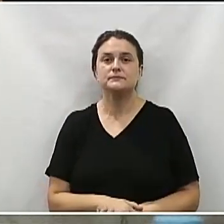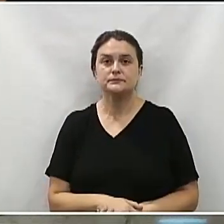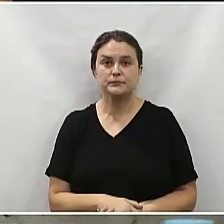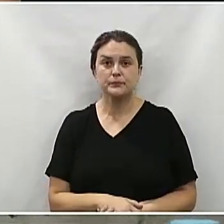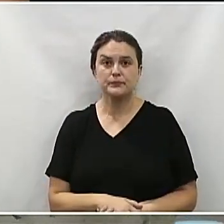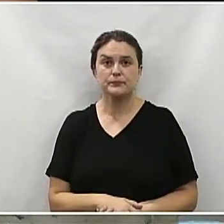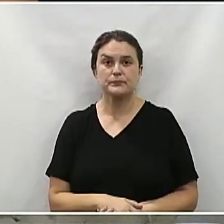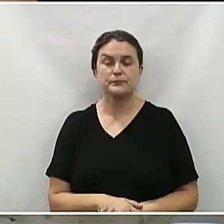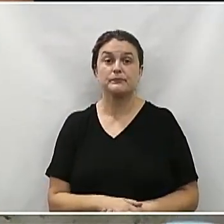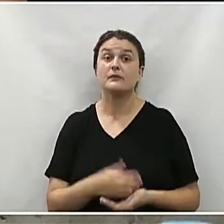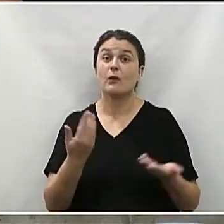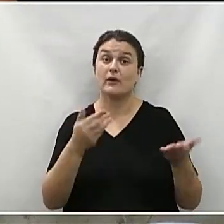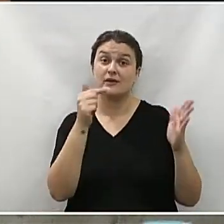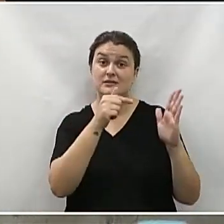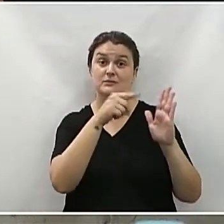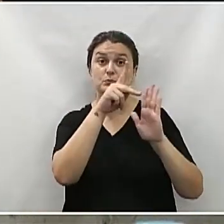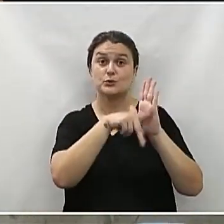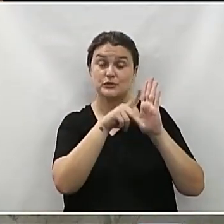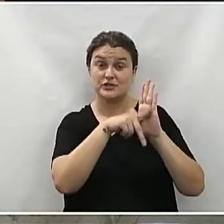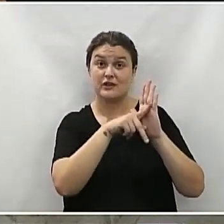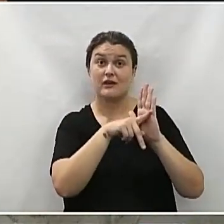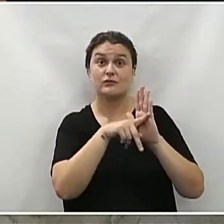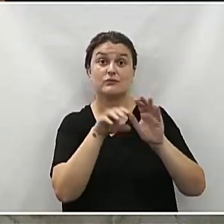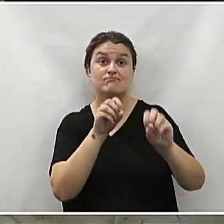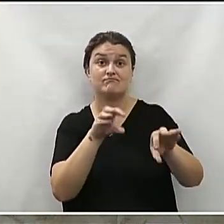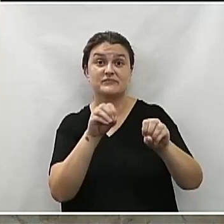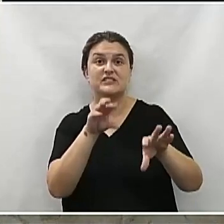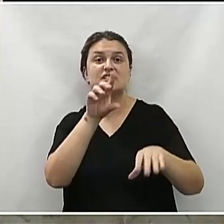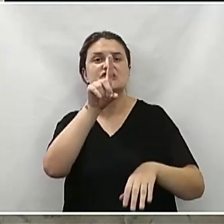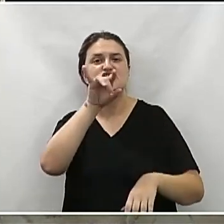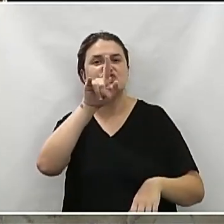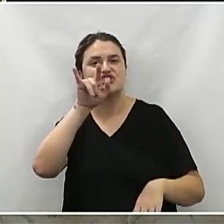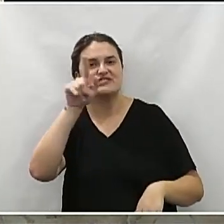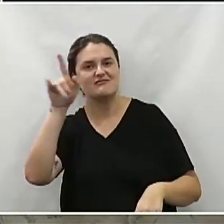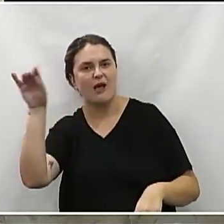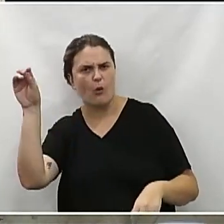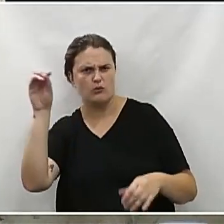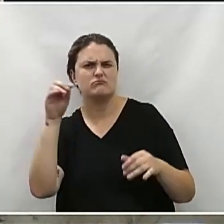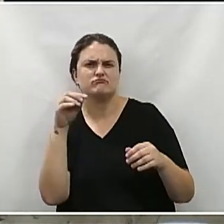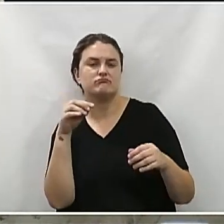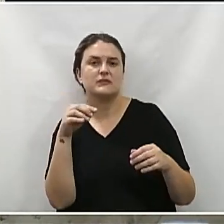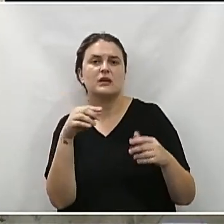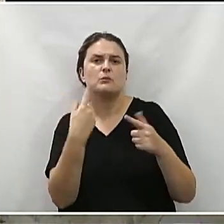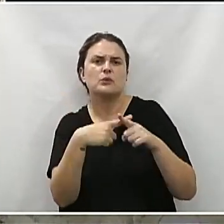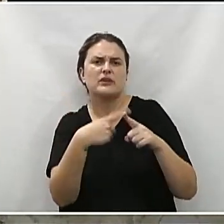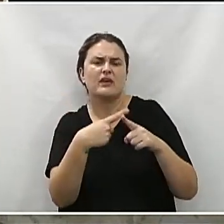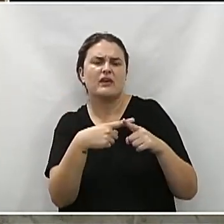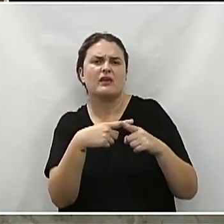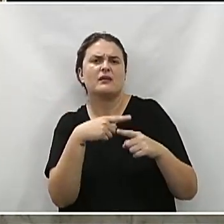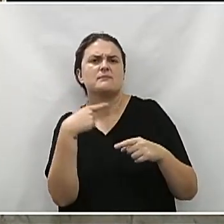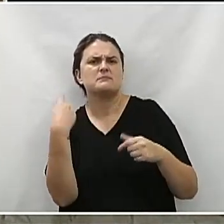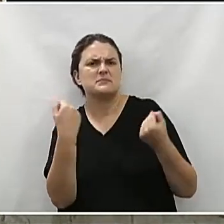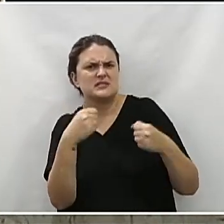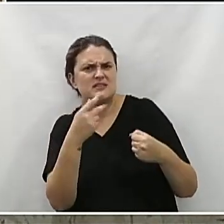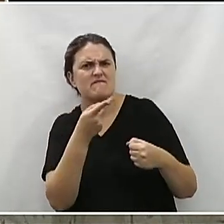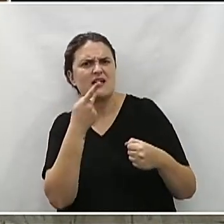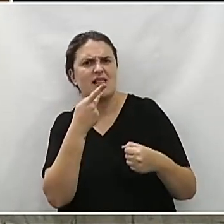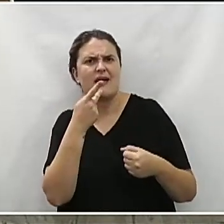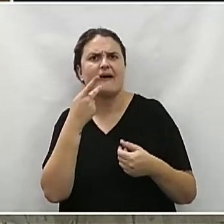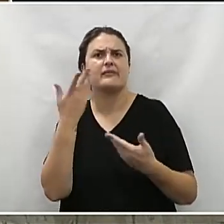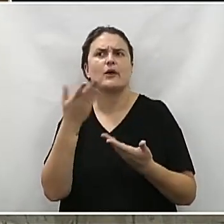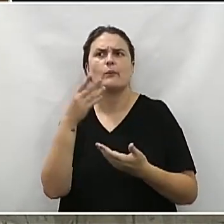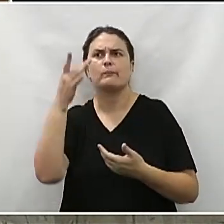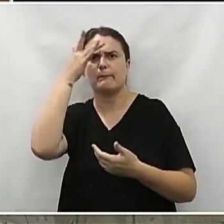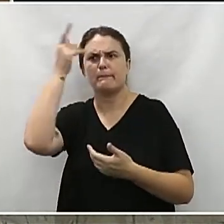casas. É um projeto de educação digital para que a gente possa falar mais sobre isso, trazer profissionais